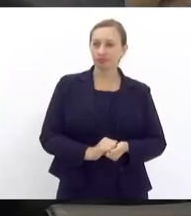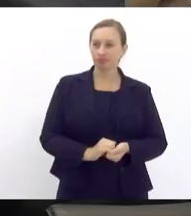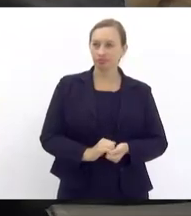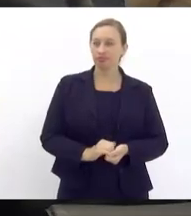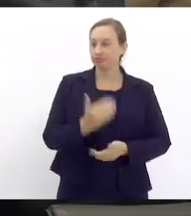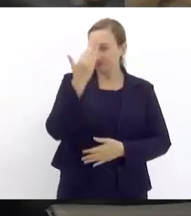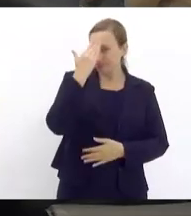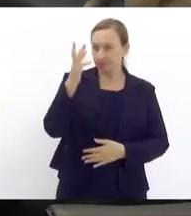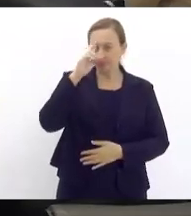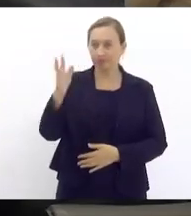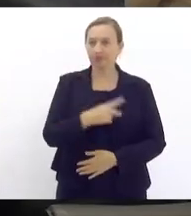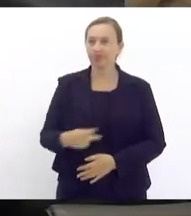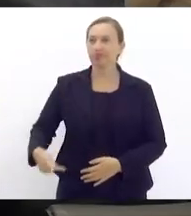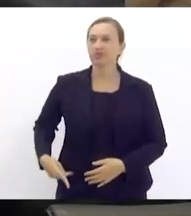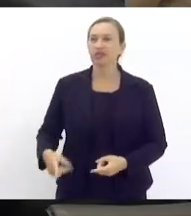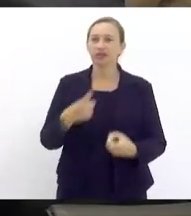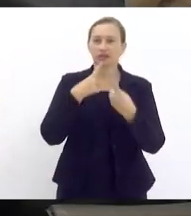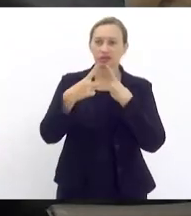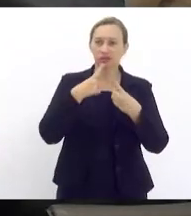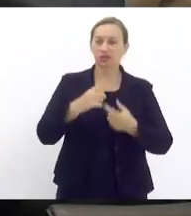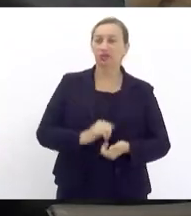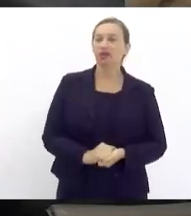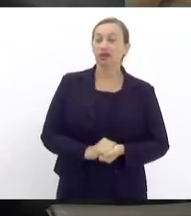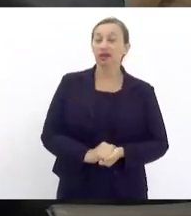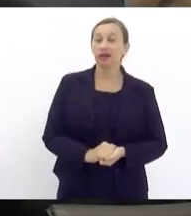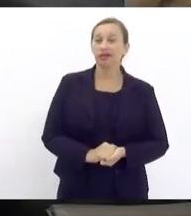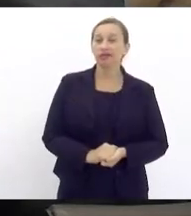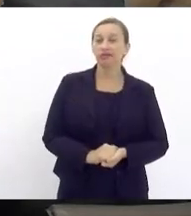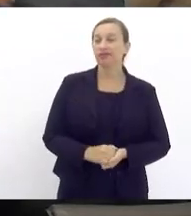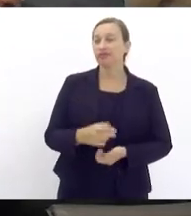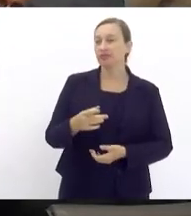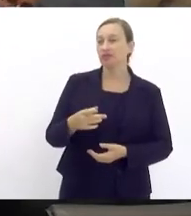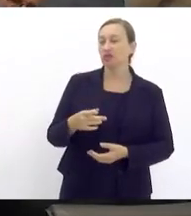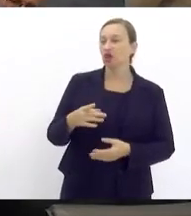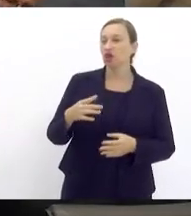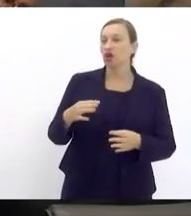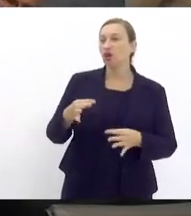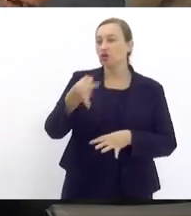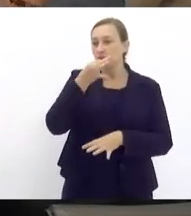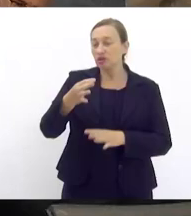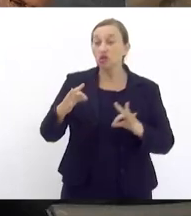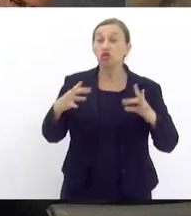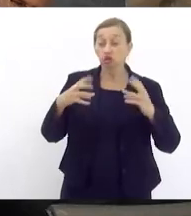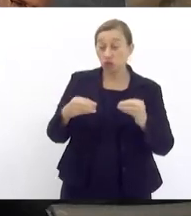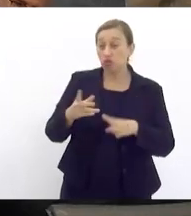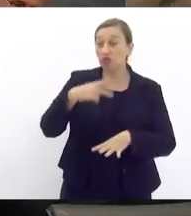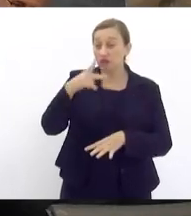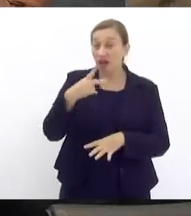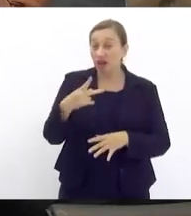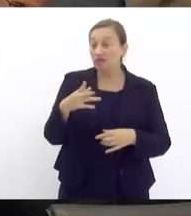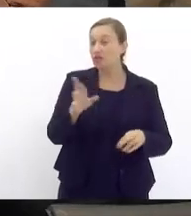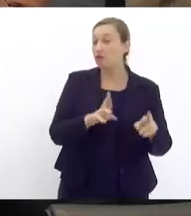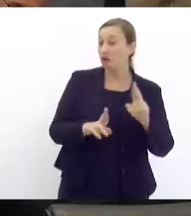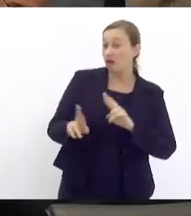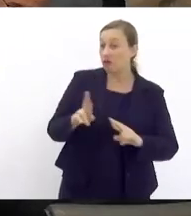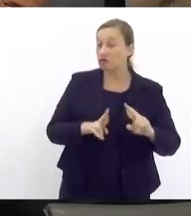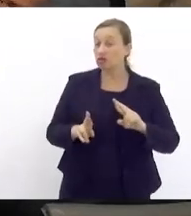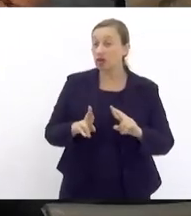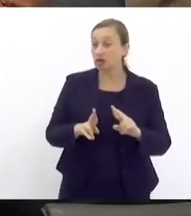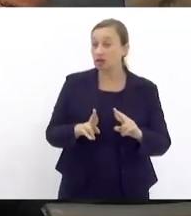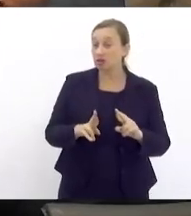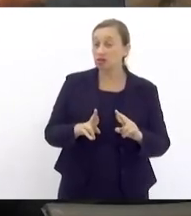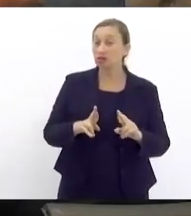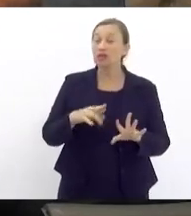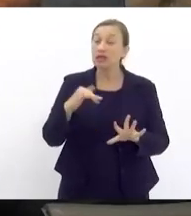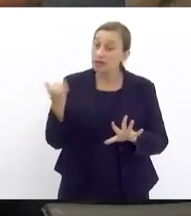Obrigado Presidente para discutir primeiro acho que os argumentos todos que foram usados São relativos relativamente